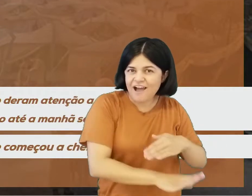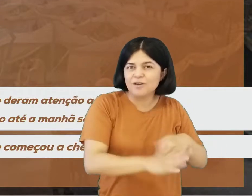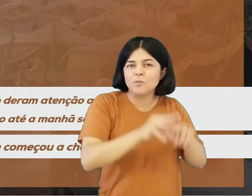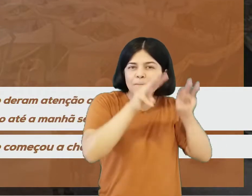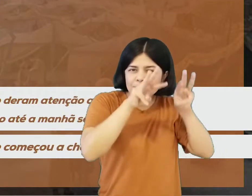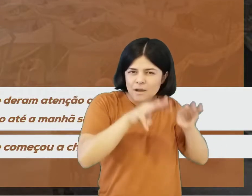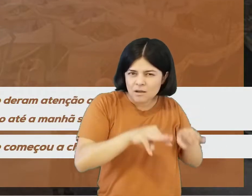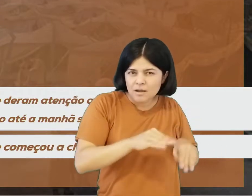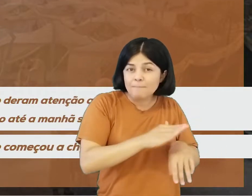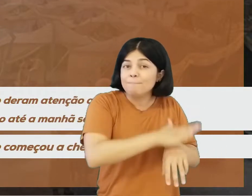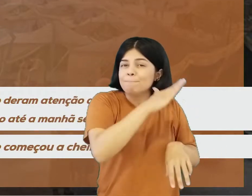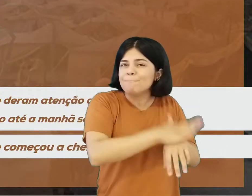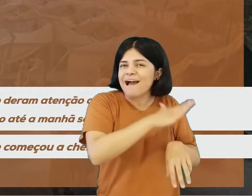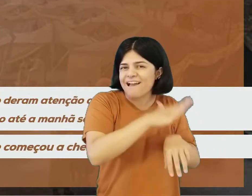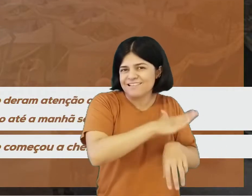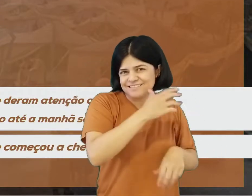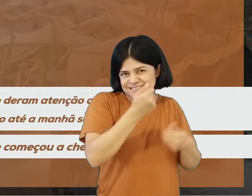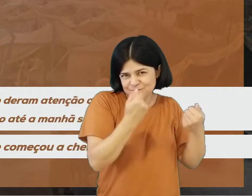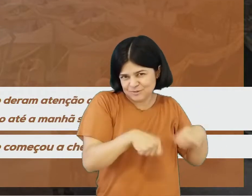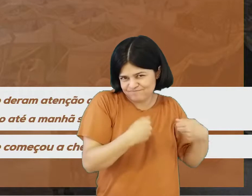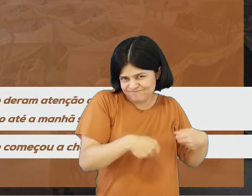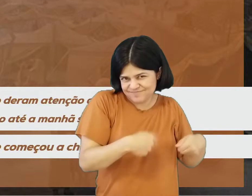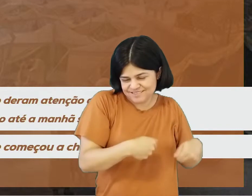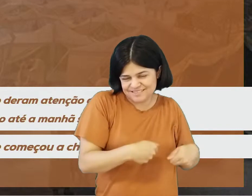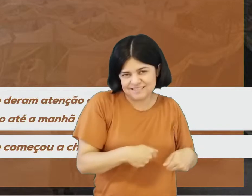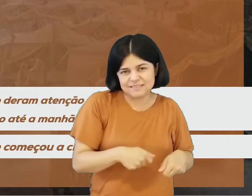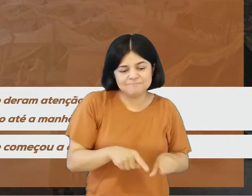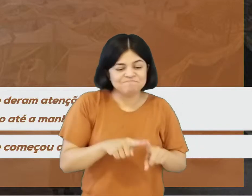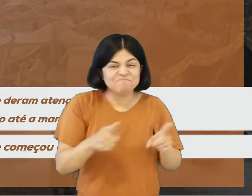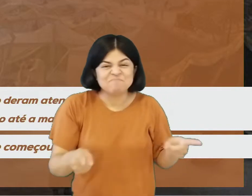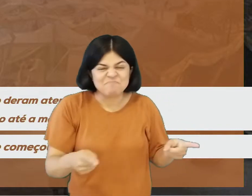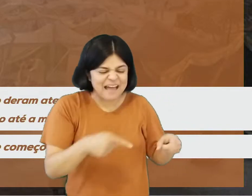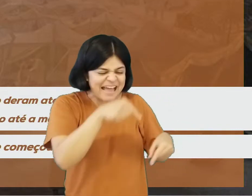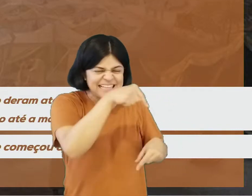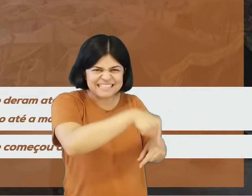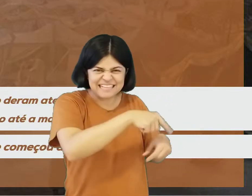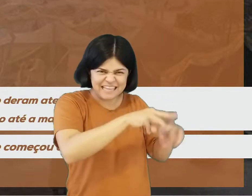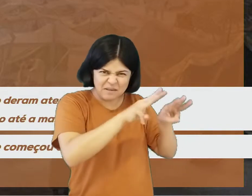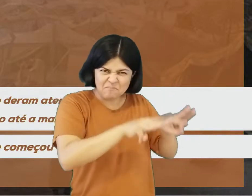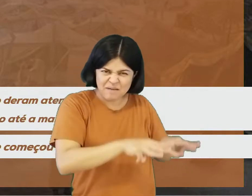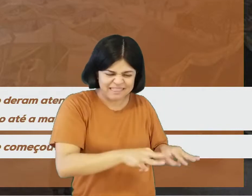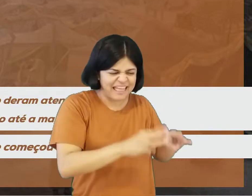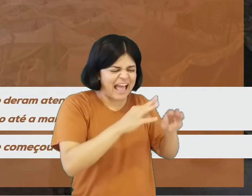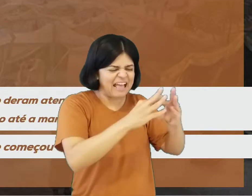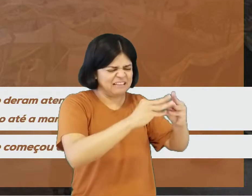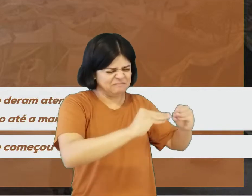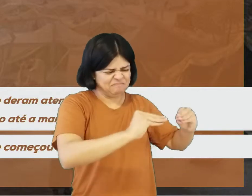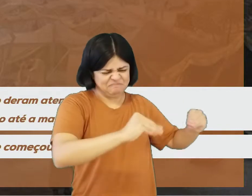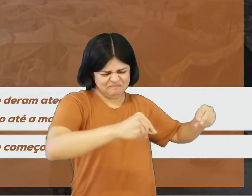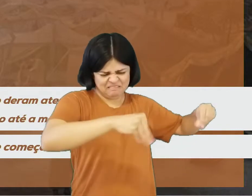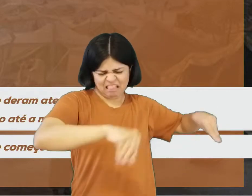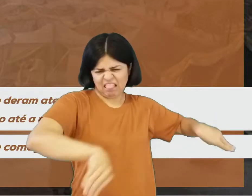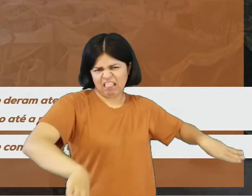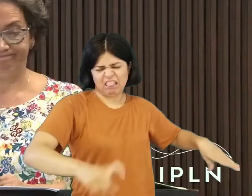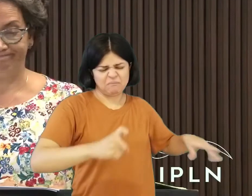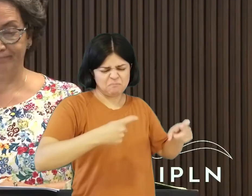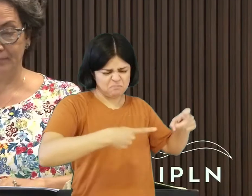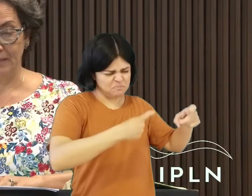até a manhã seguinte. Mas aquilo criou bicho e começou a cheirar